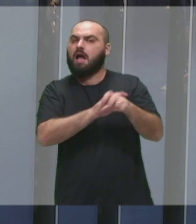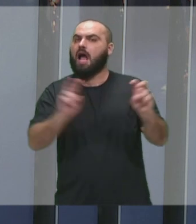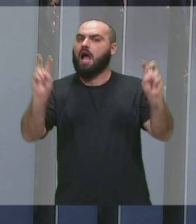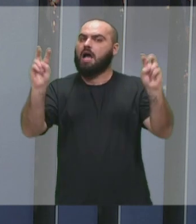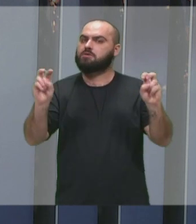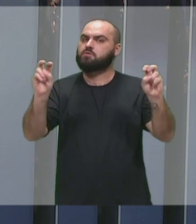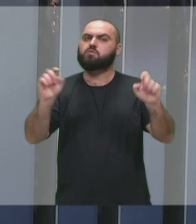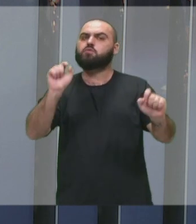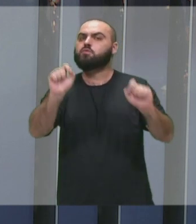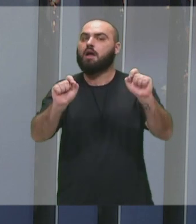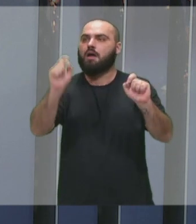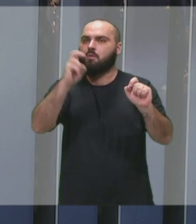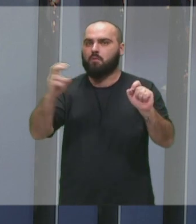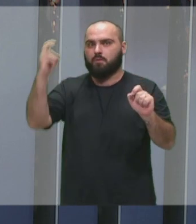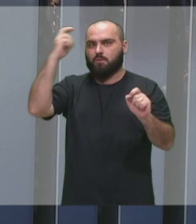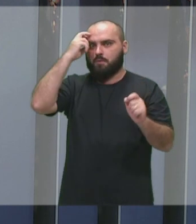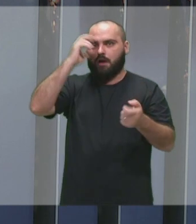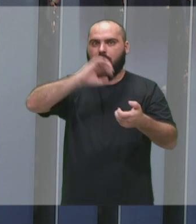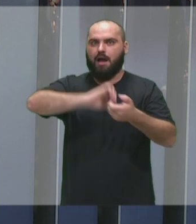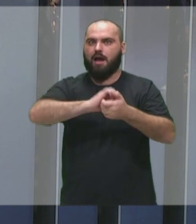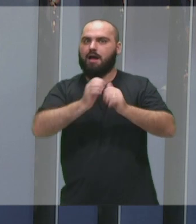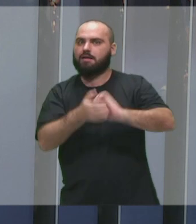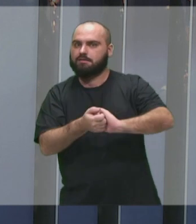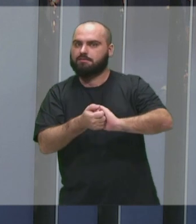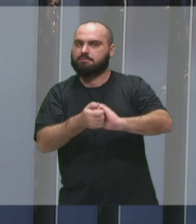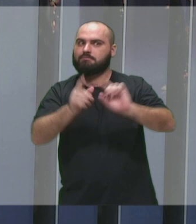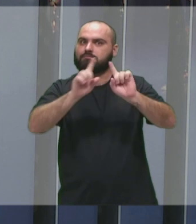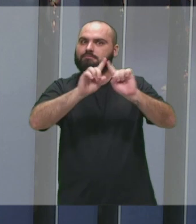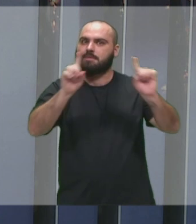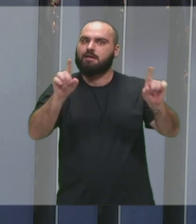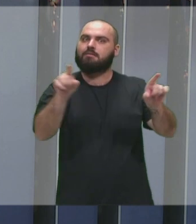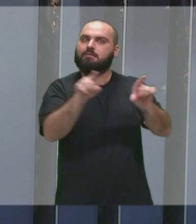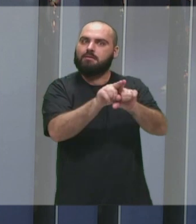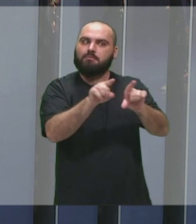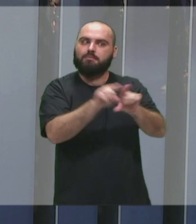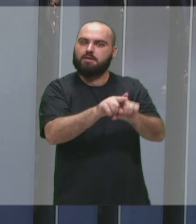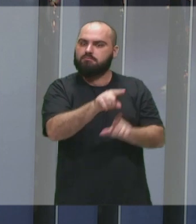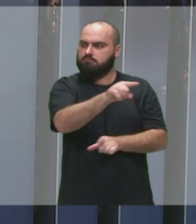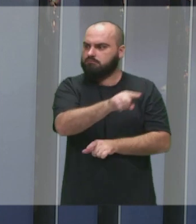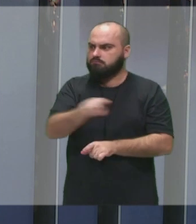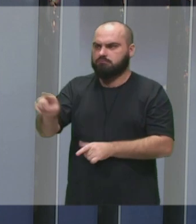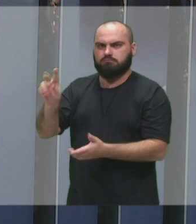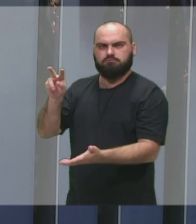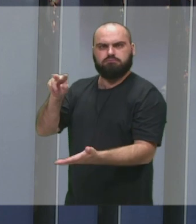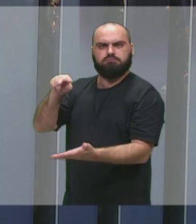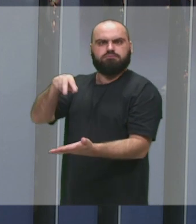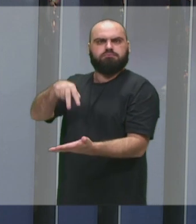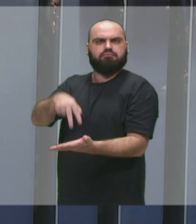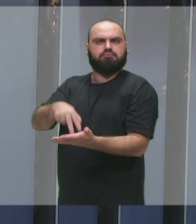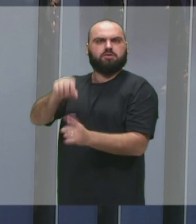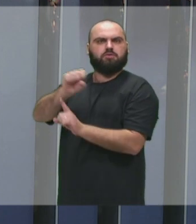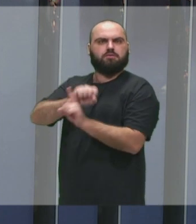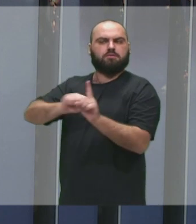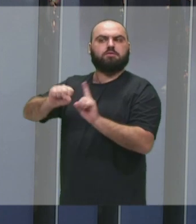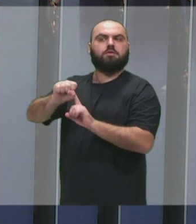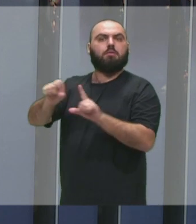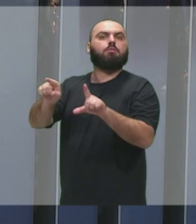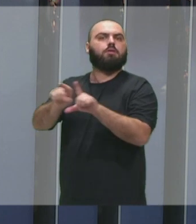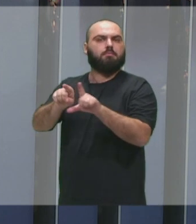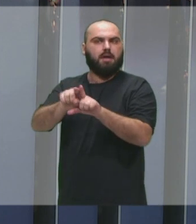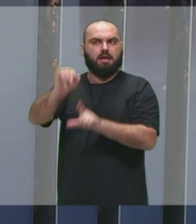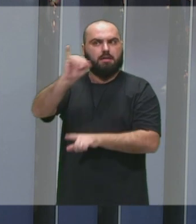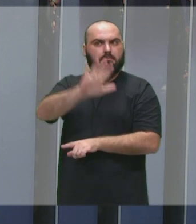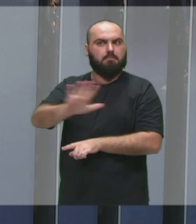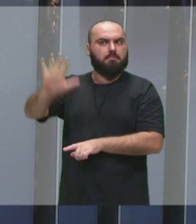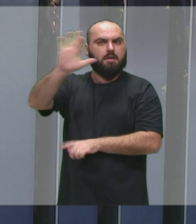cultura e arte, mas é também sobre como elas são fontes de posicionamento social e de denúncia e combate